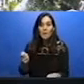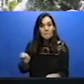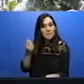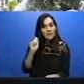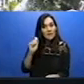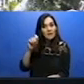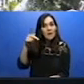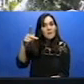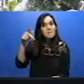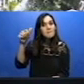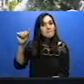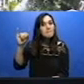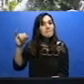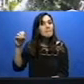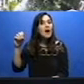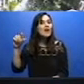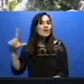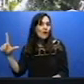são pesqueiros, a